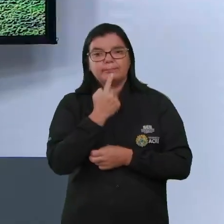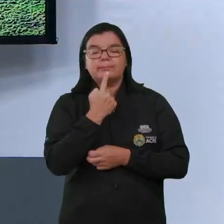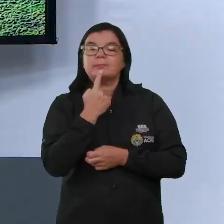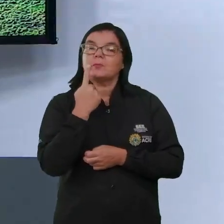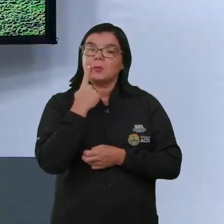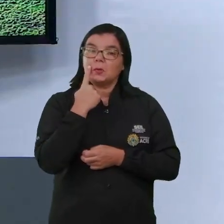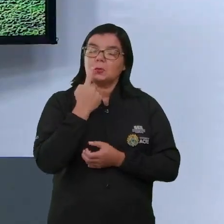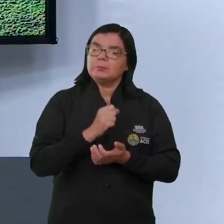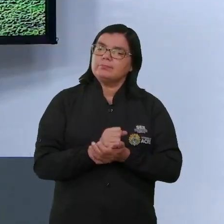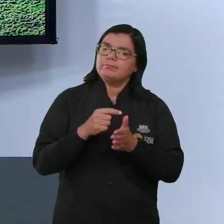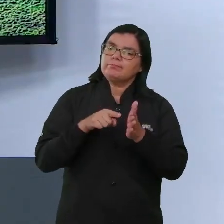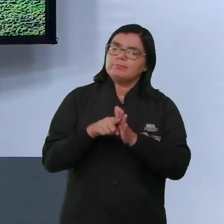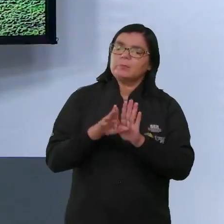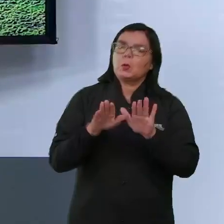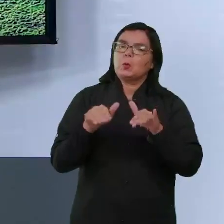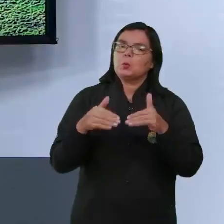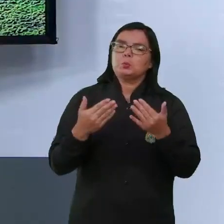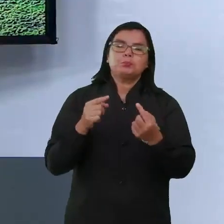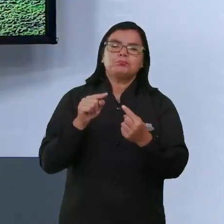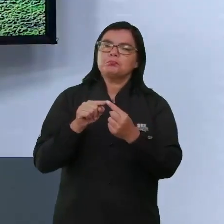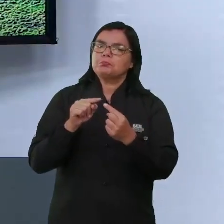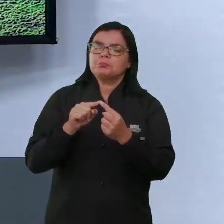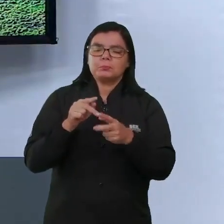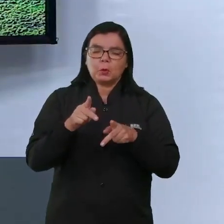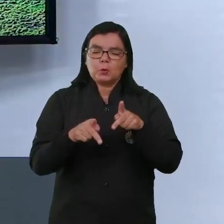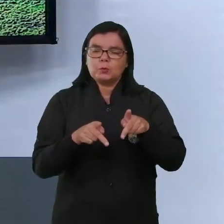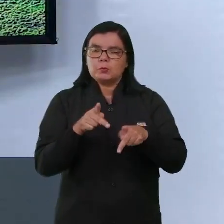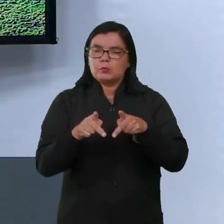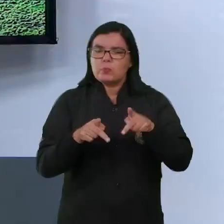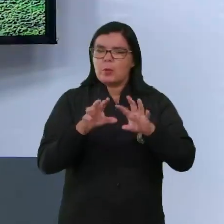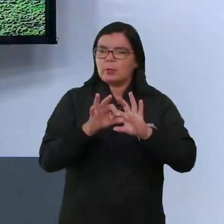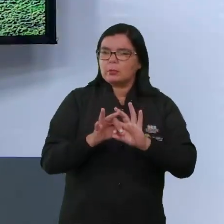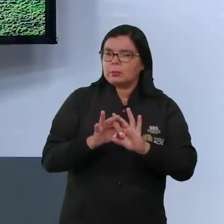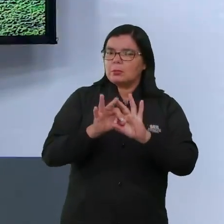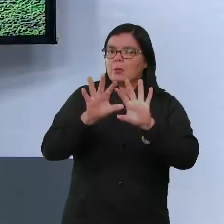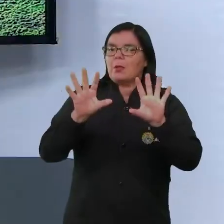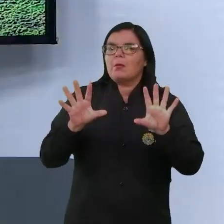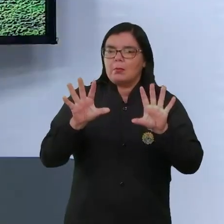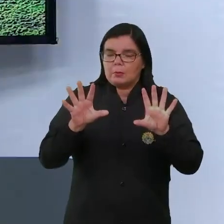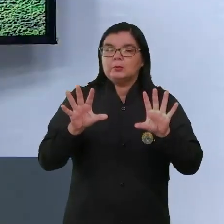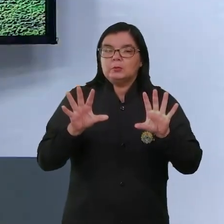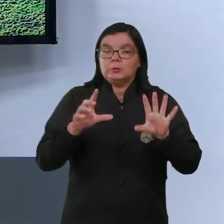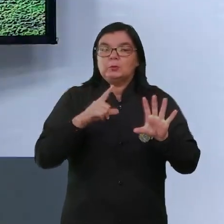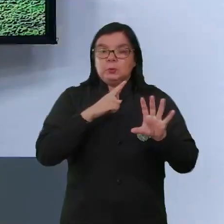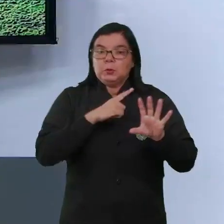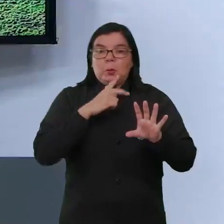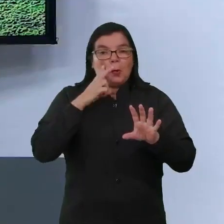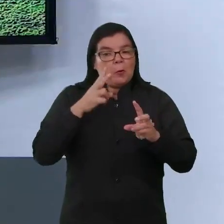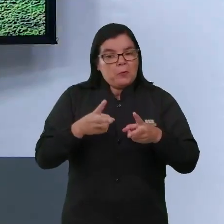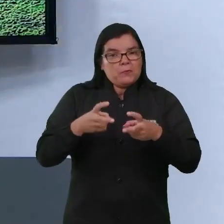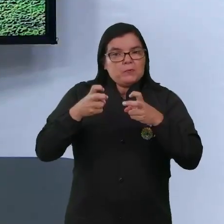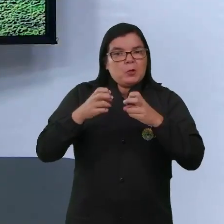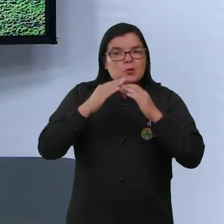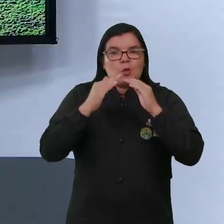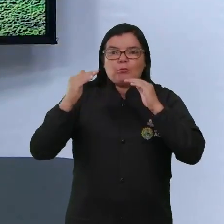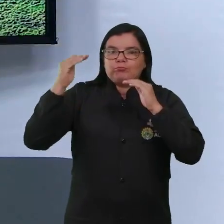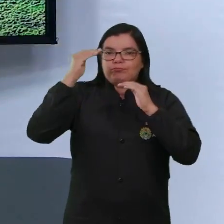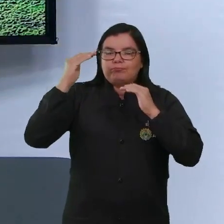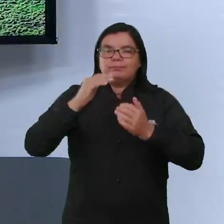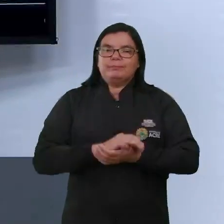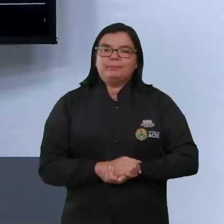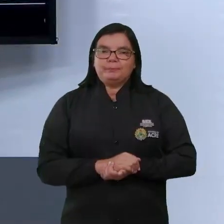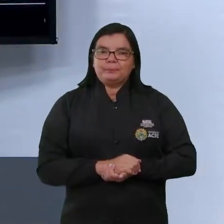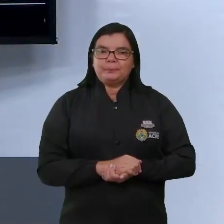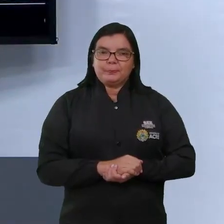gente realmente se pergunta qual a intenção desses povos em deixar destacado uma forma que fosse vista aí do alto, ok?